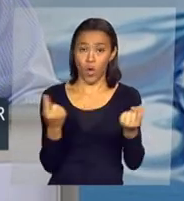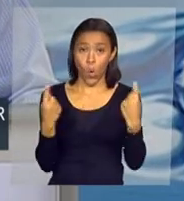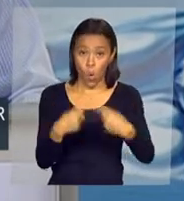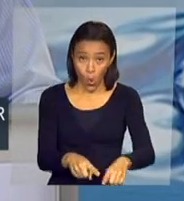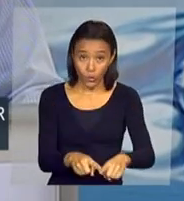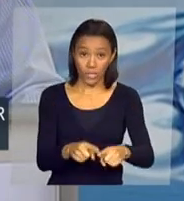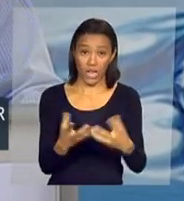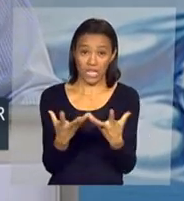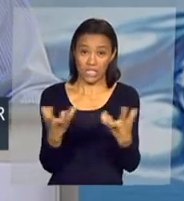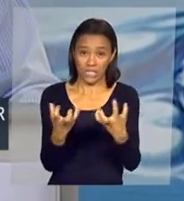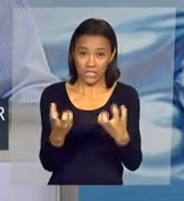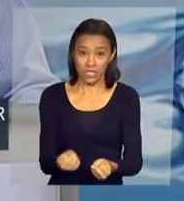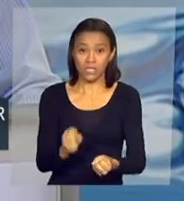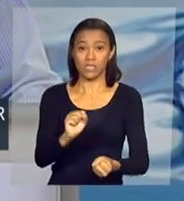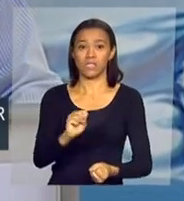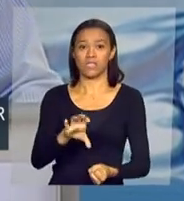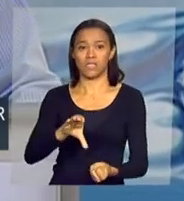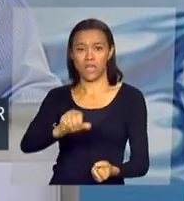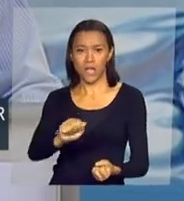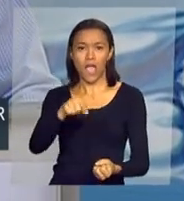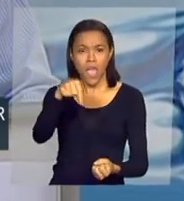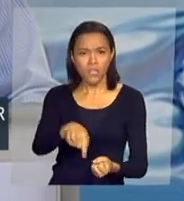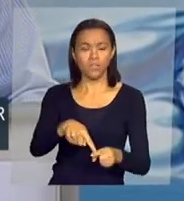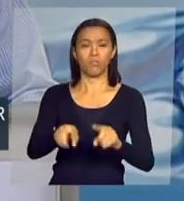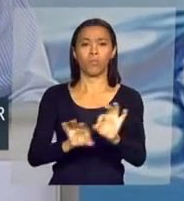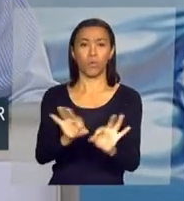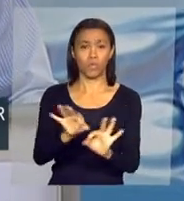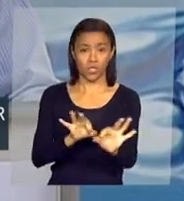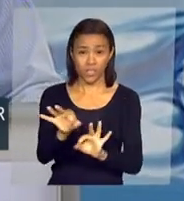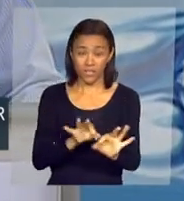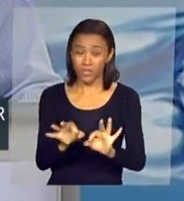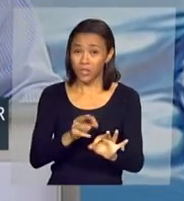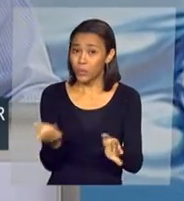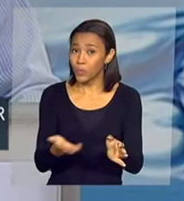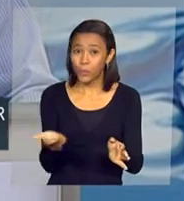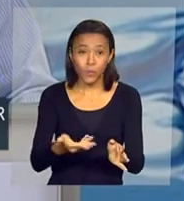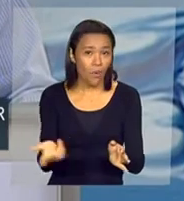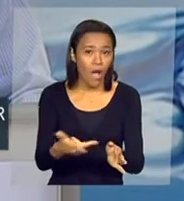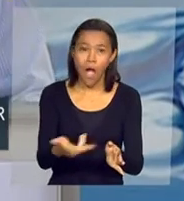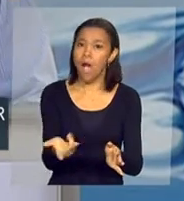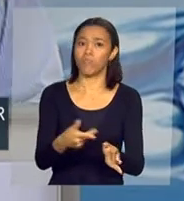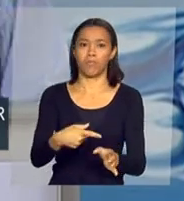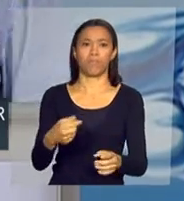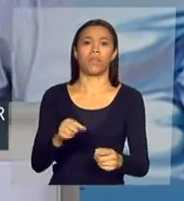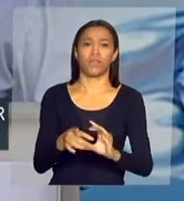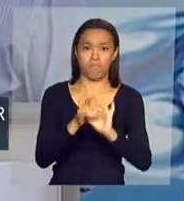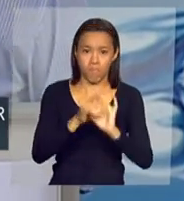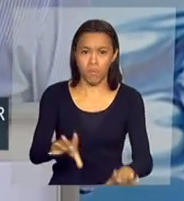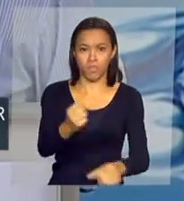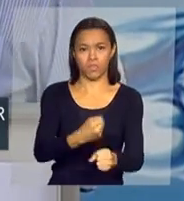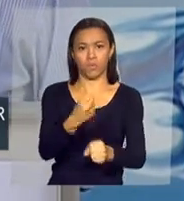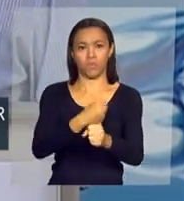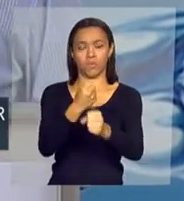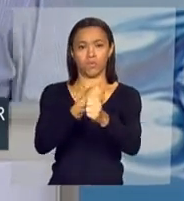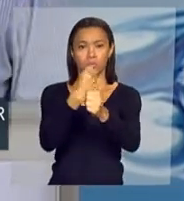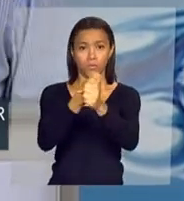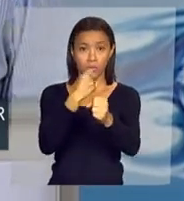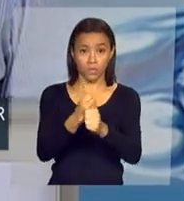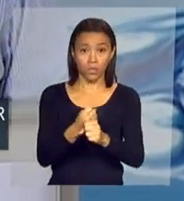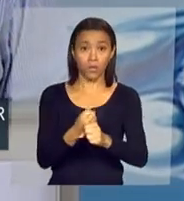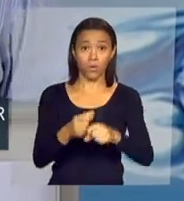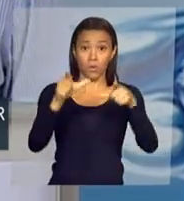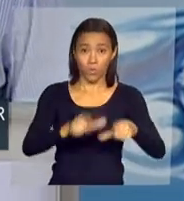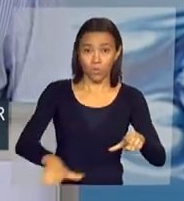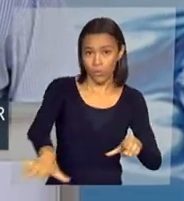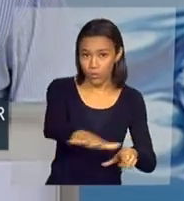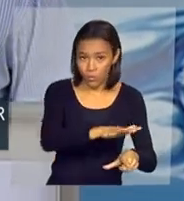DENOX. Um projeto que carece de mais urgência e agilidade de execução para que seja construído um